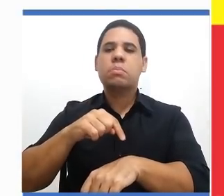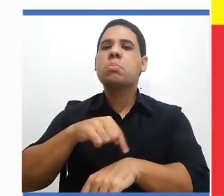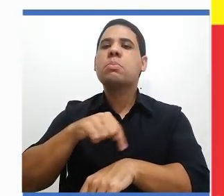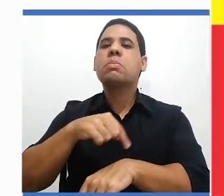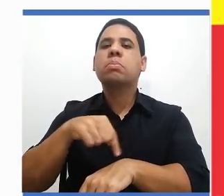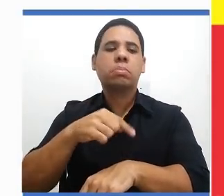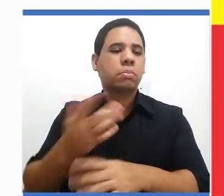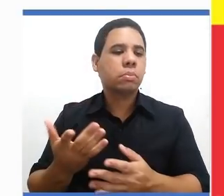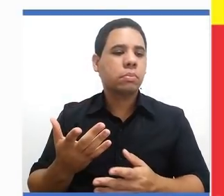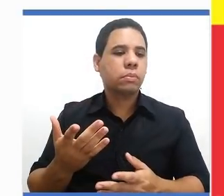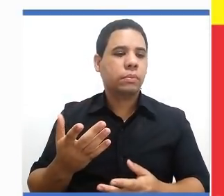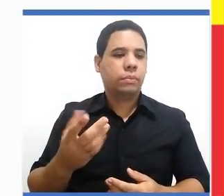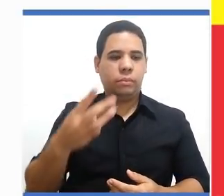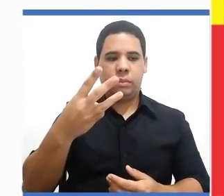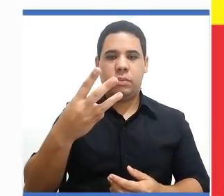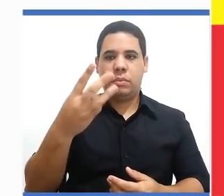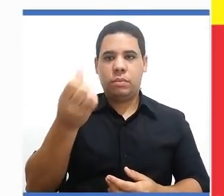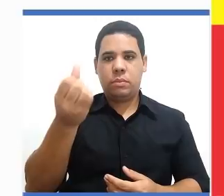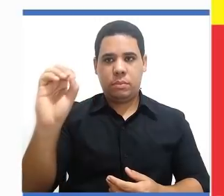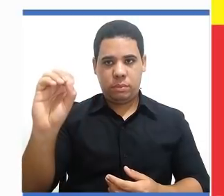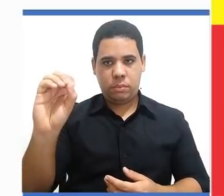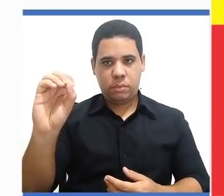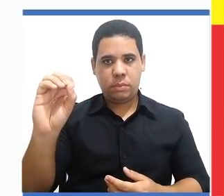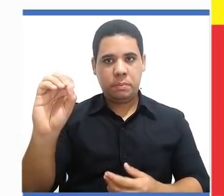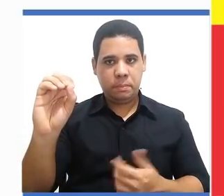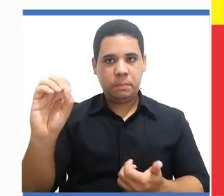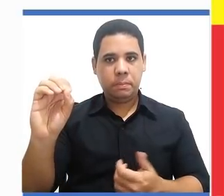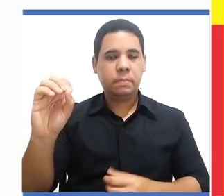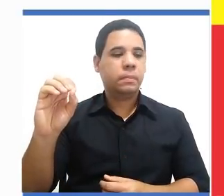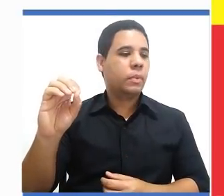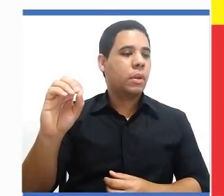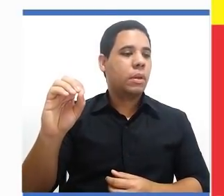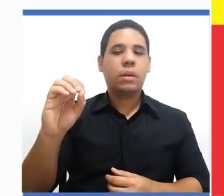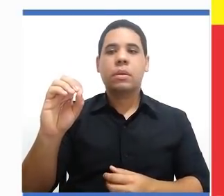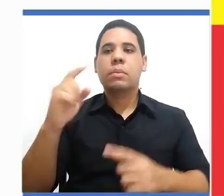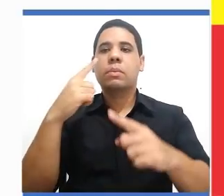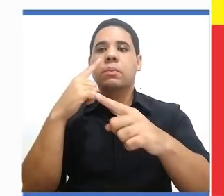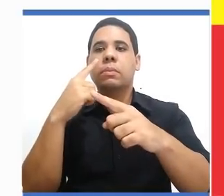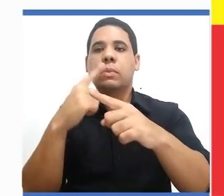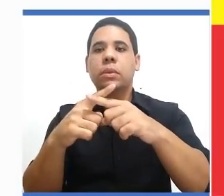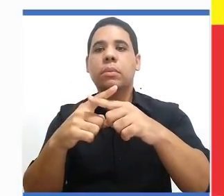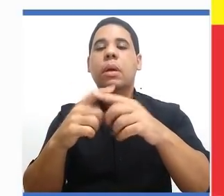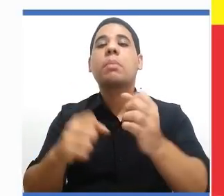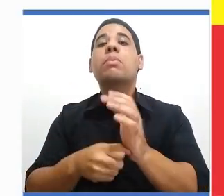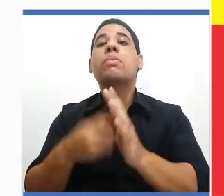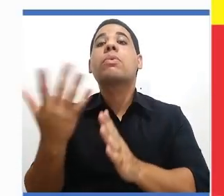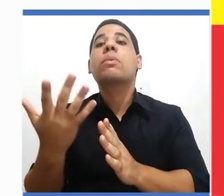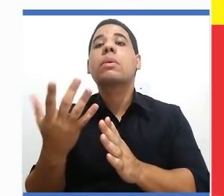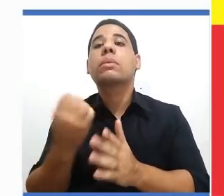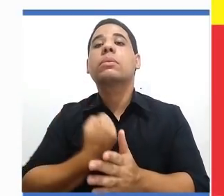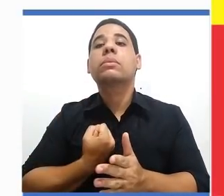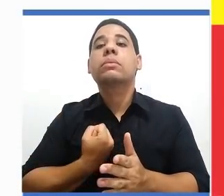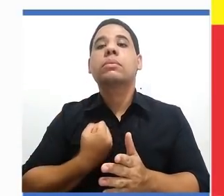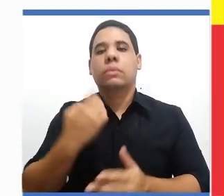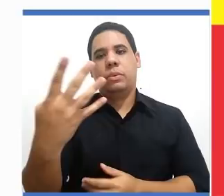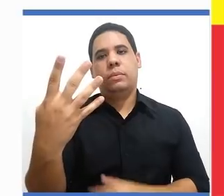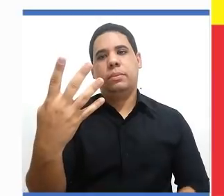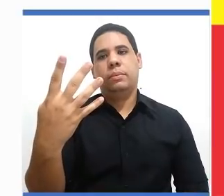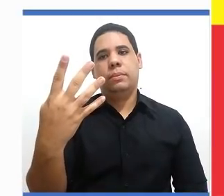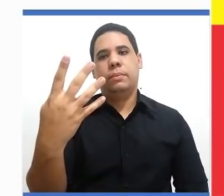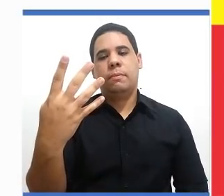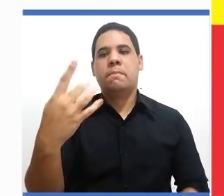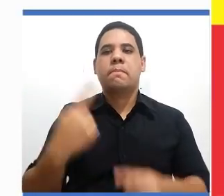quantos minutos? 360 minutos. 6 vezes 60, 360. Então, nós vamos pegar